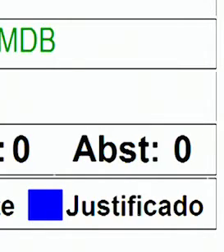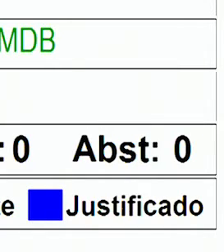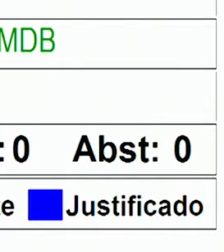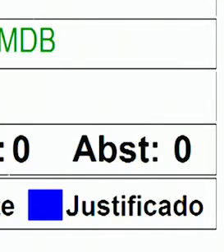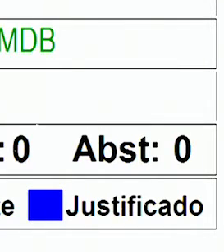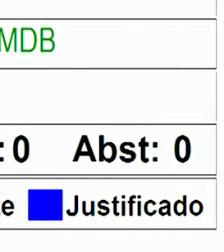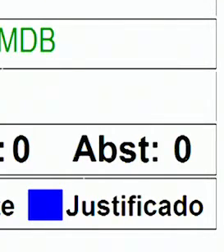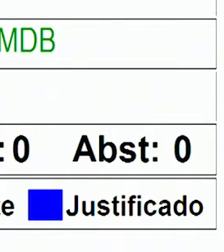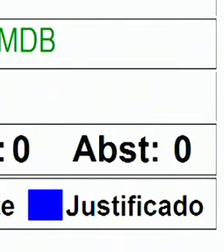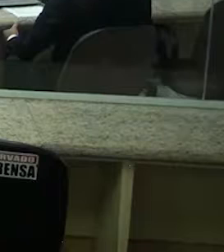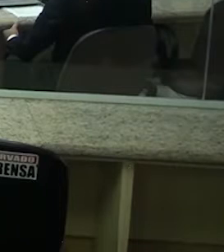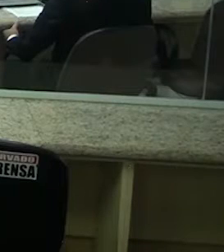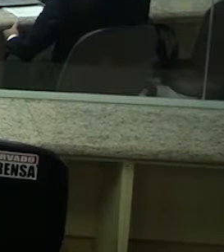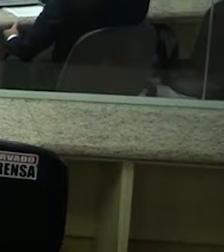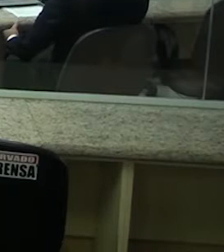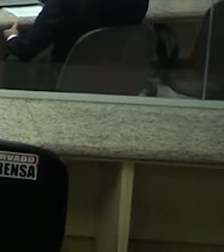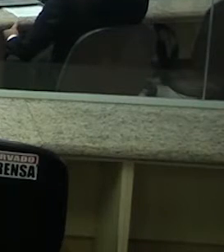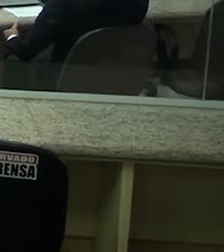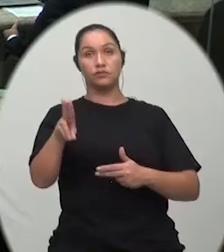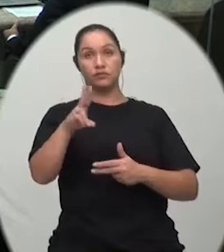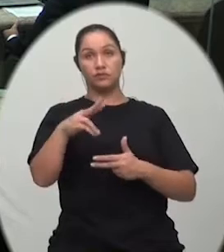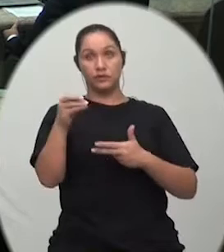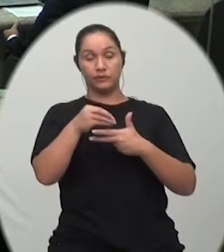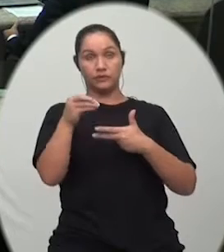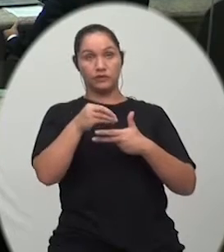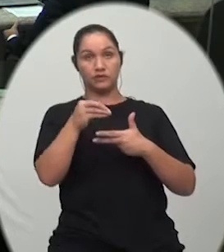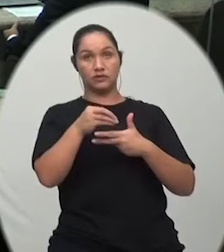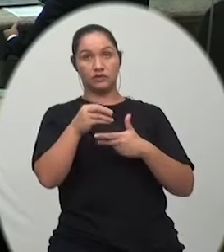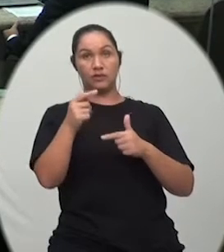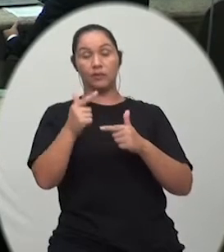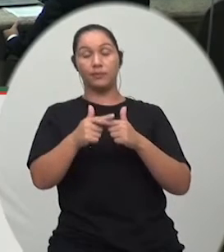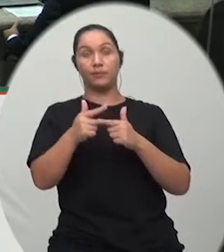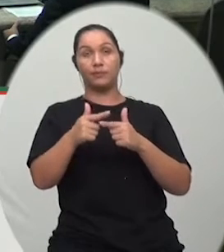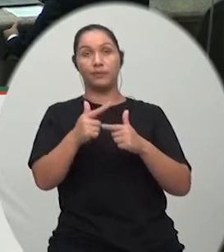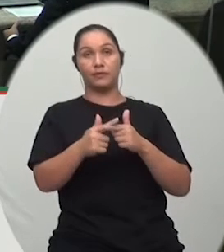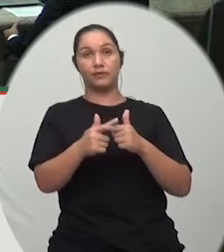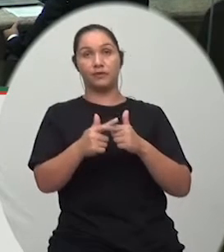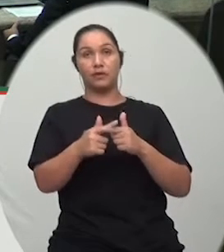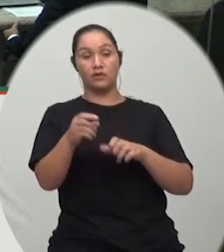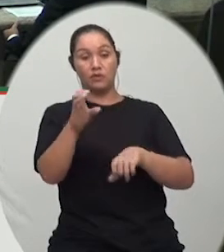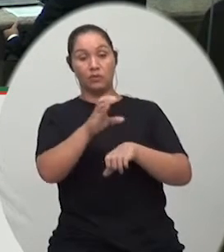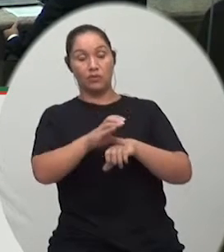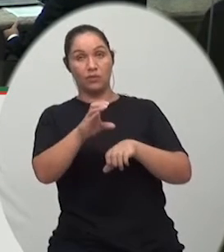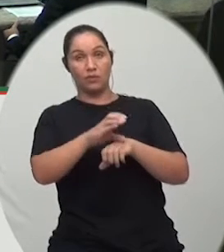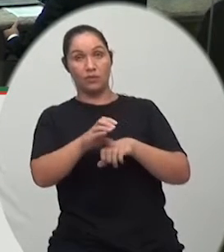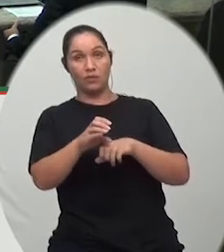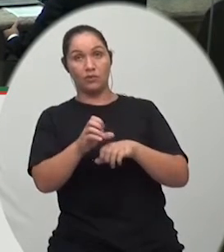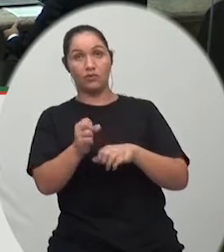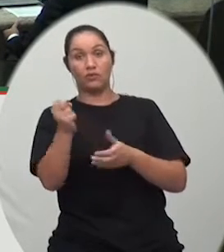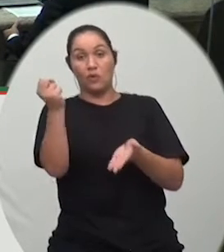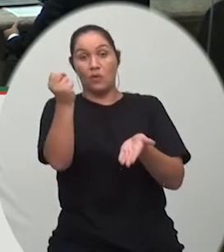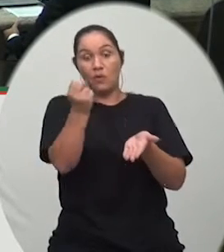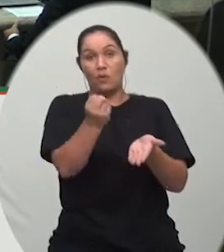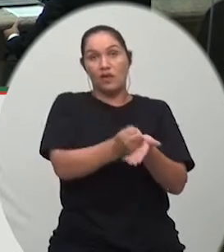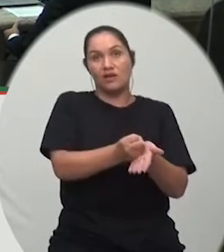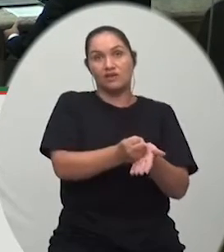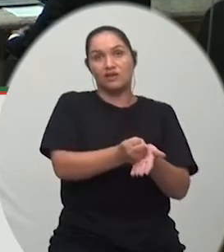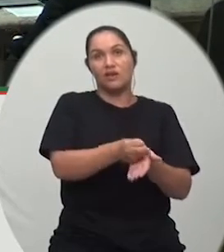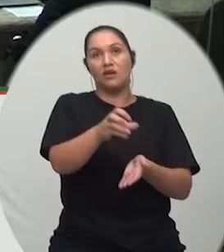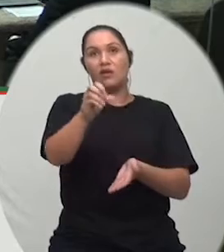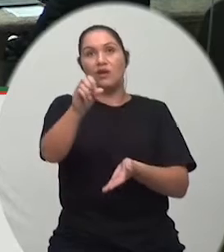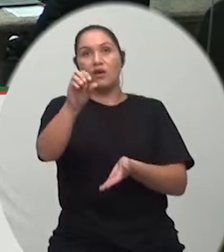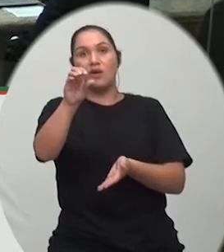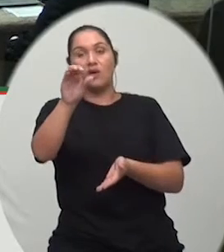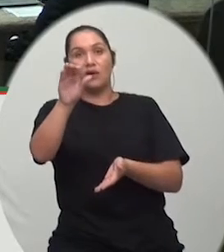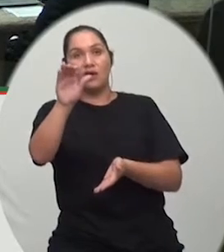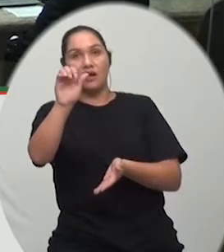da Universidade do Extremo Sul Catarinense Unesc pelo recebimento do selo de qualidade OAB recomenda.